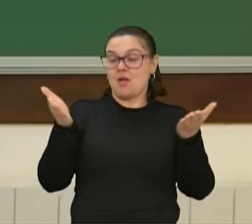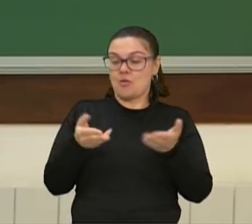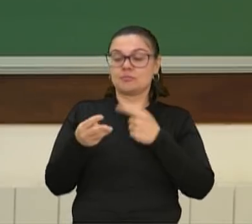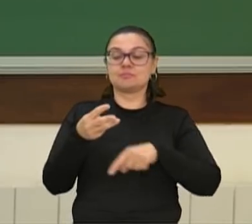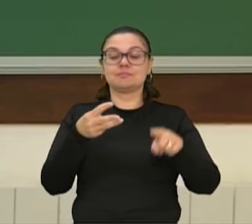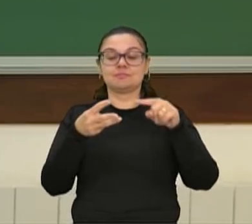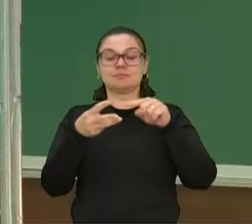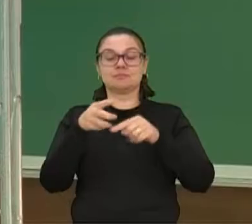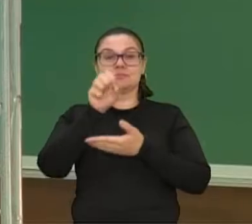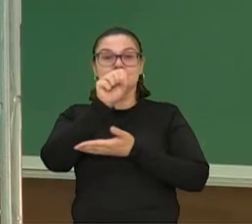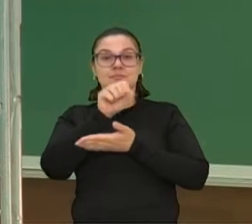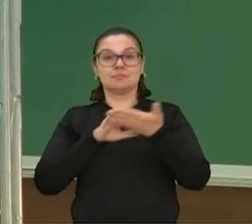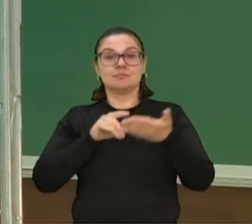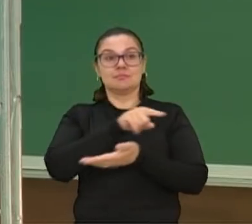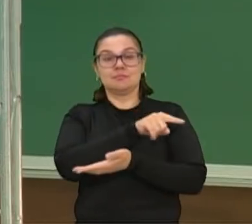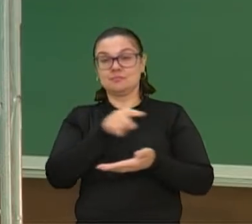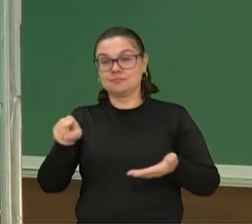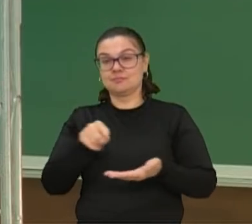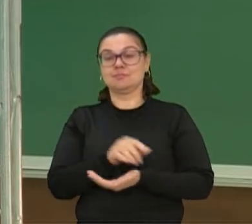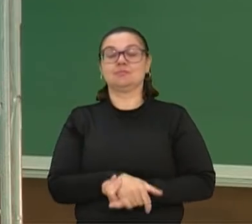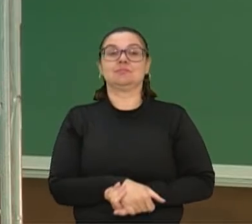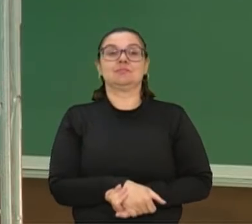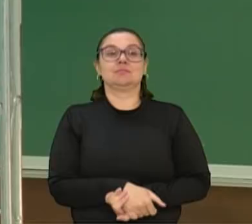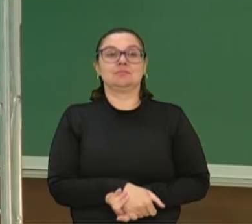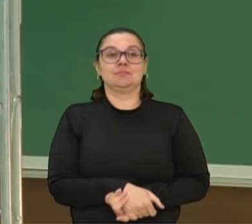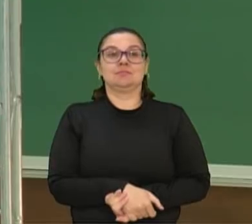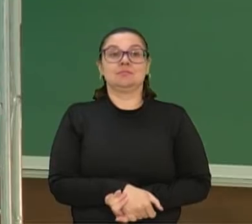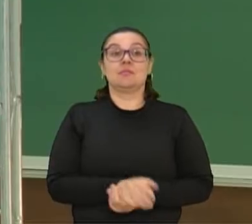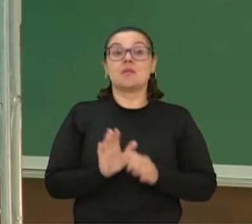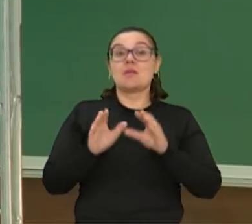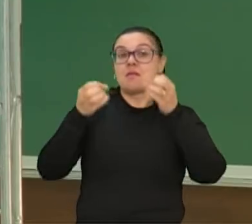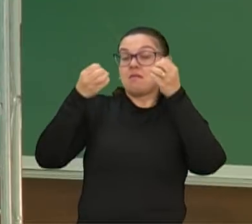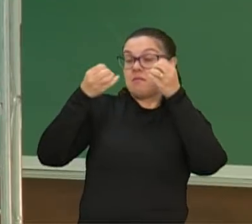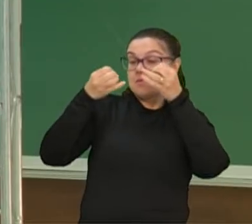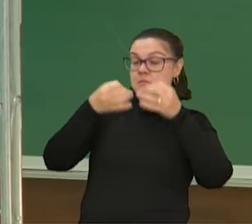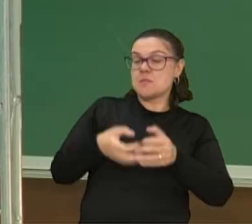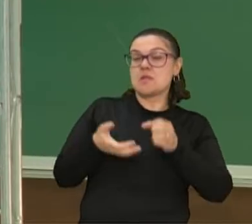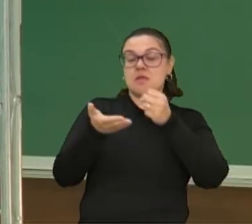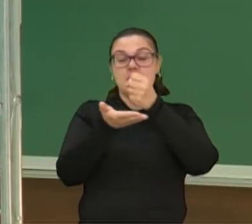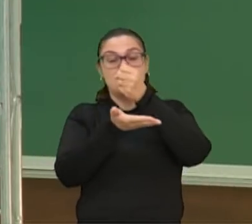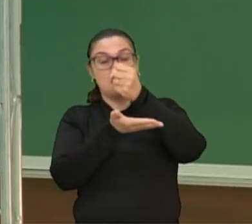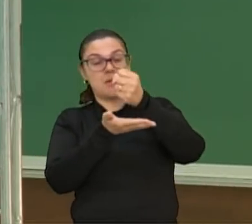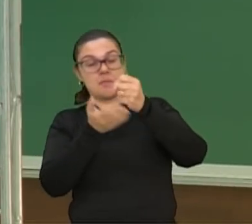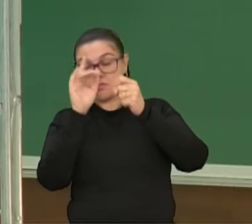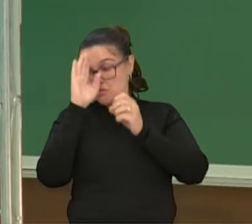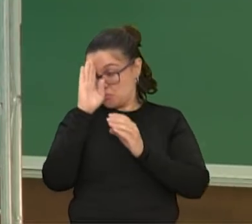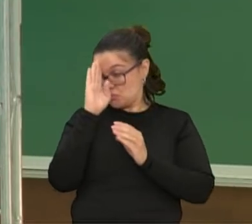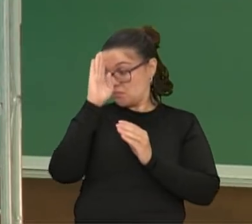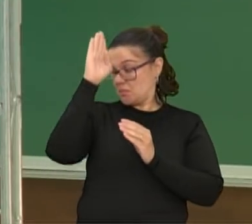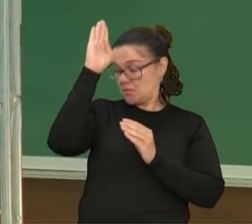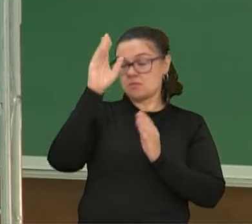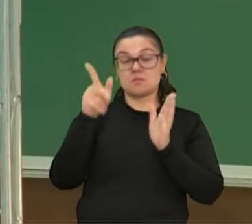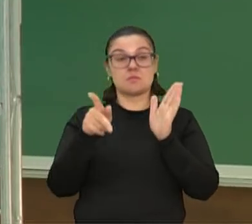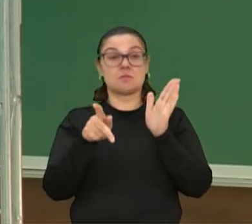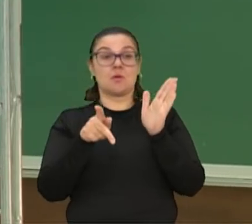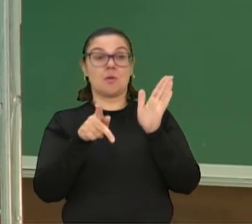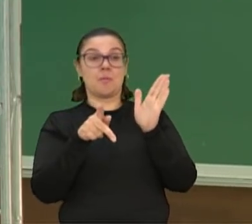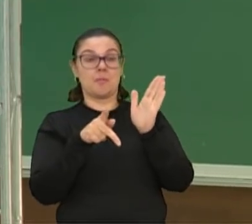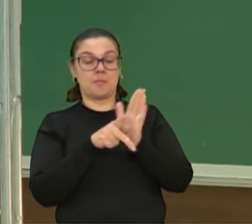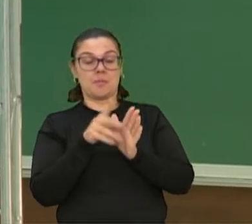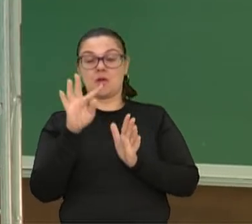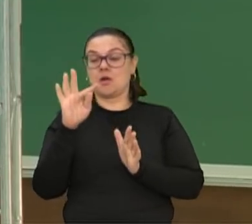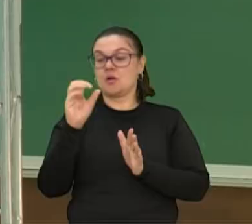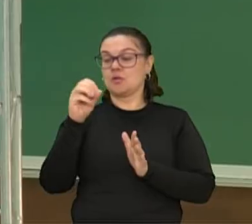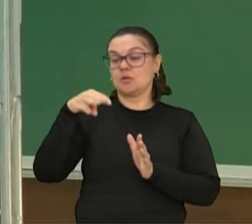E aí vamos então ao exercício 3. Explique um dos princípios básicos